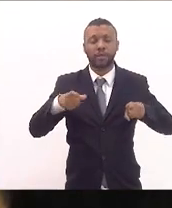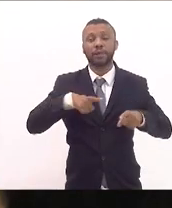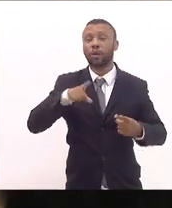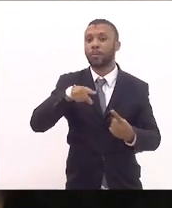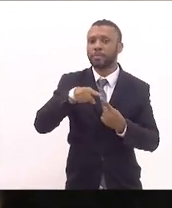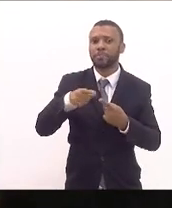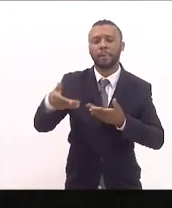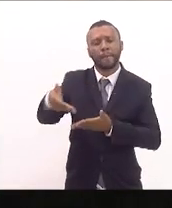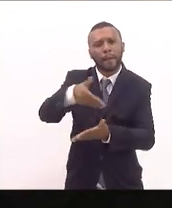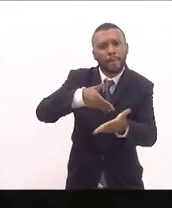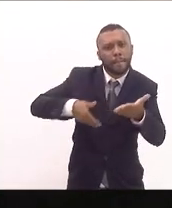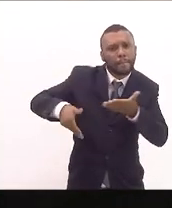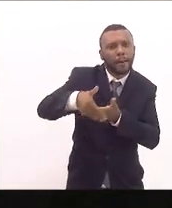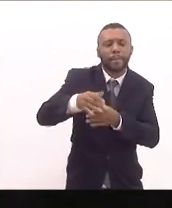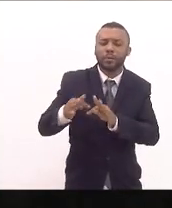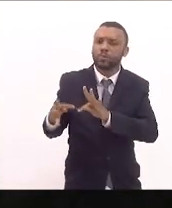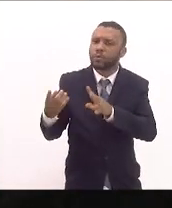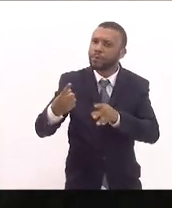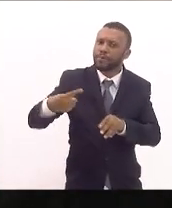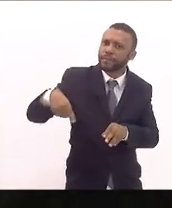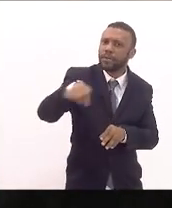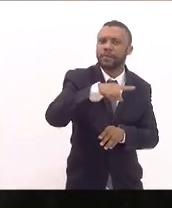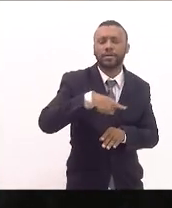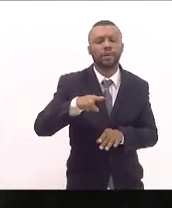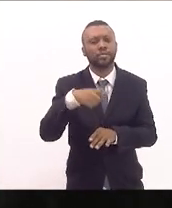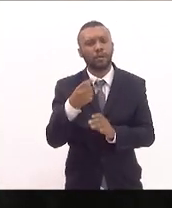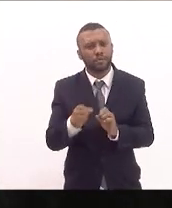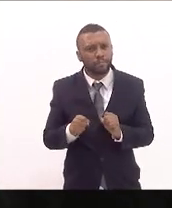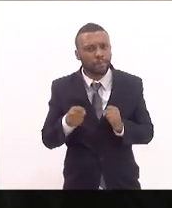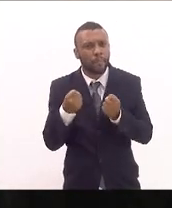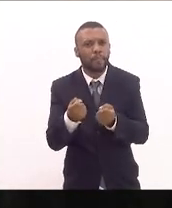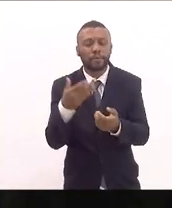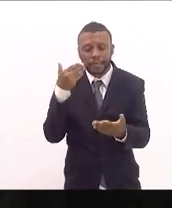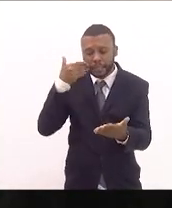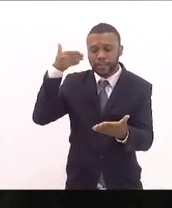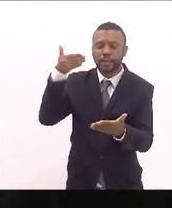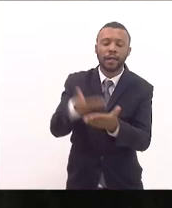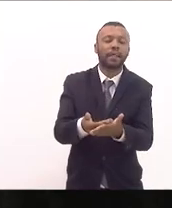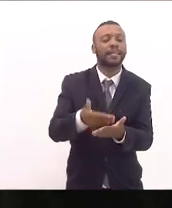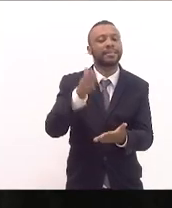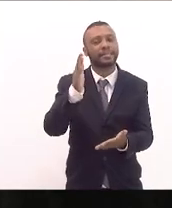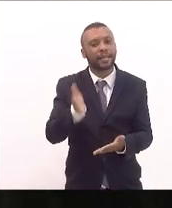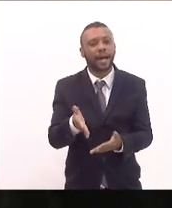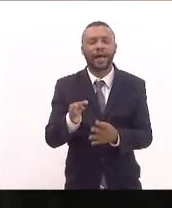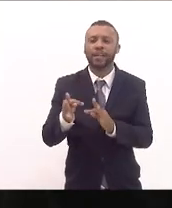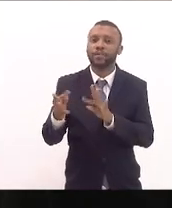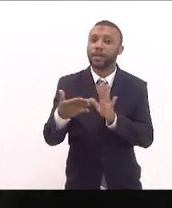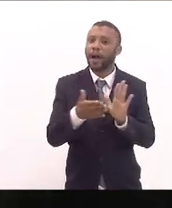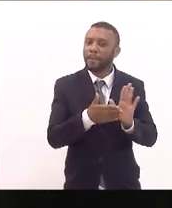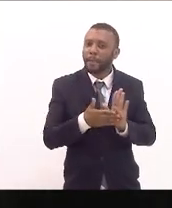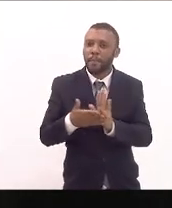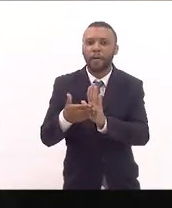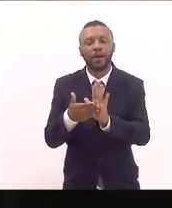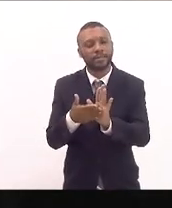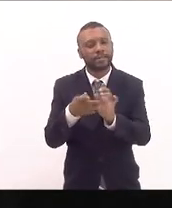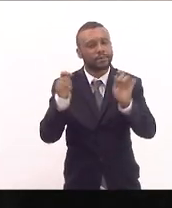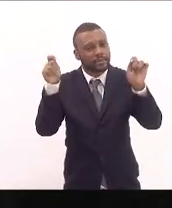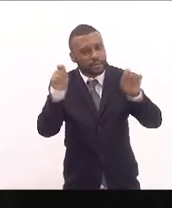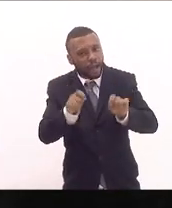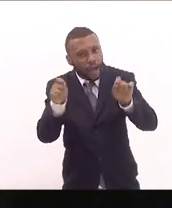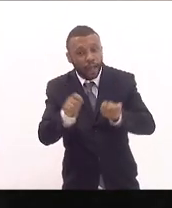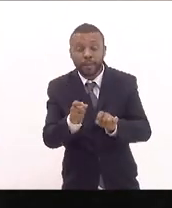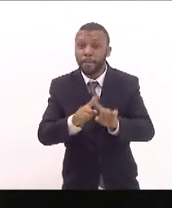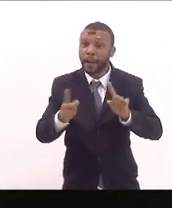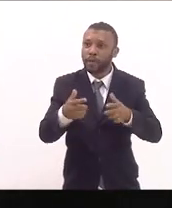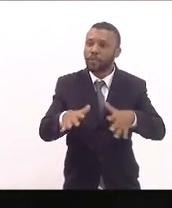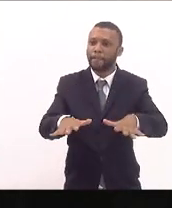aqui participativo para todos vocês e que tomamos já de imediato todas as medidas cabíveis Mas vamos estar